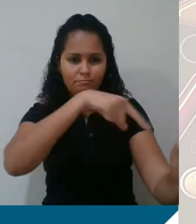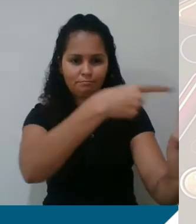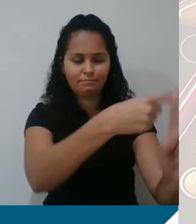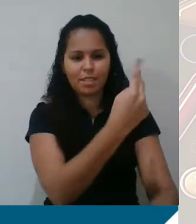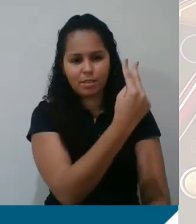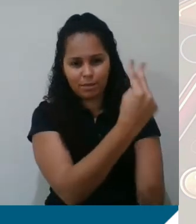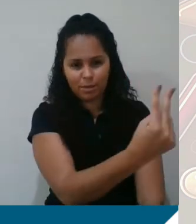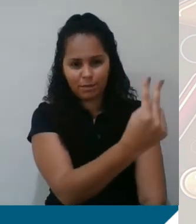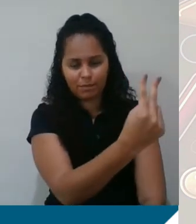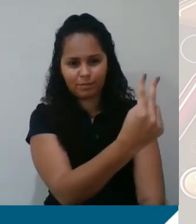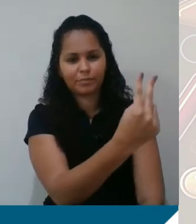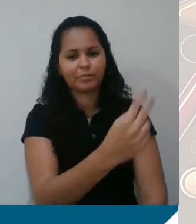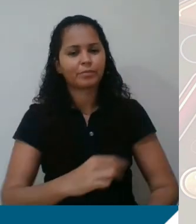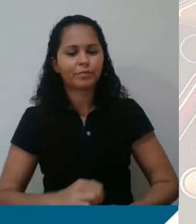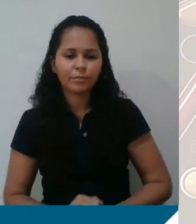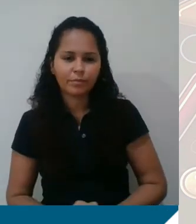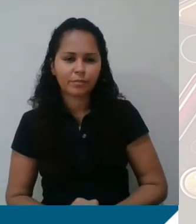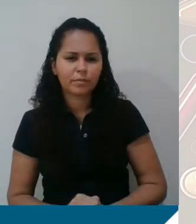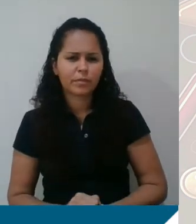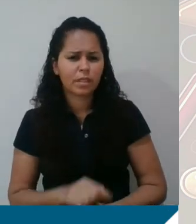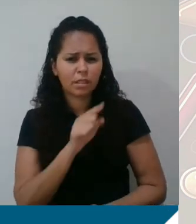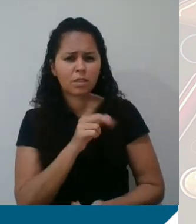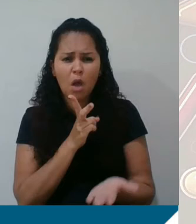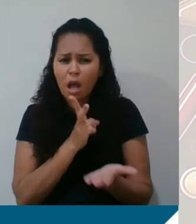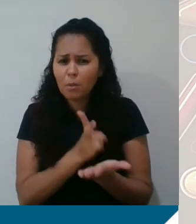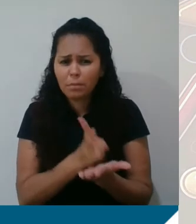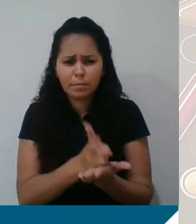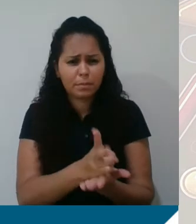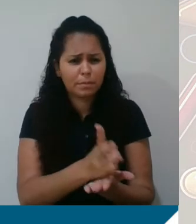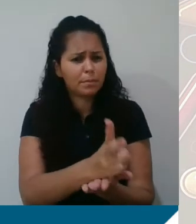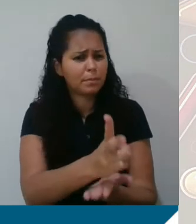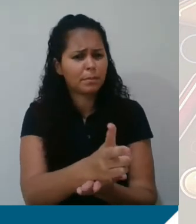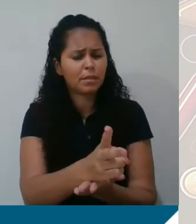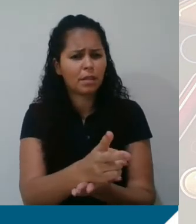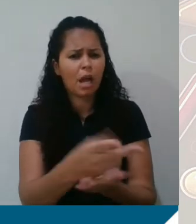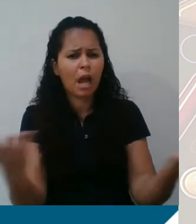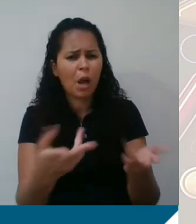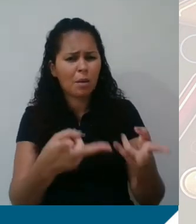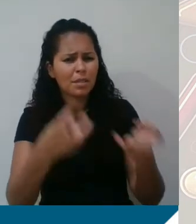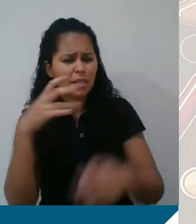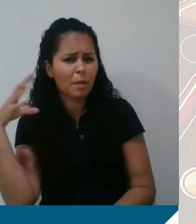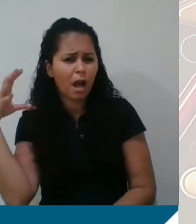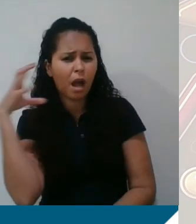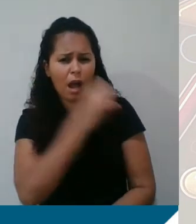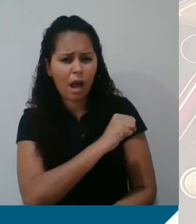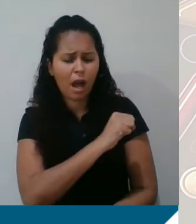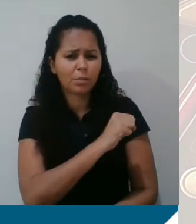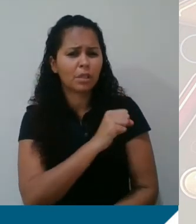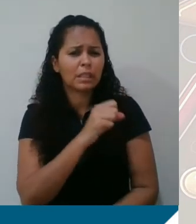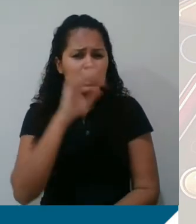contaminados transmite o vírus para outras novas duas pessoas. E isso continue. Reparem